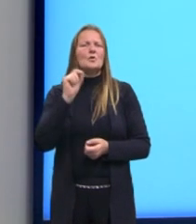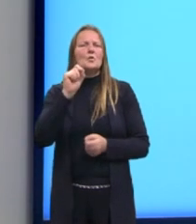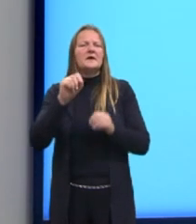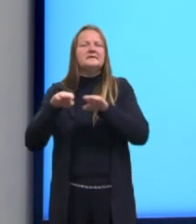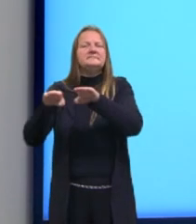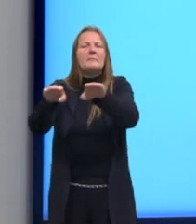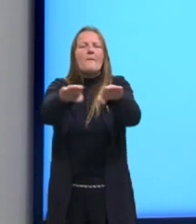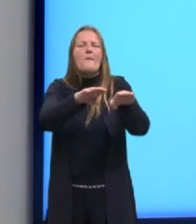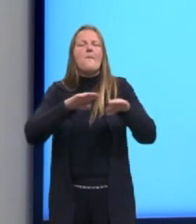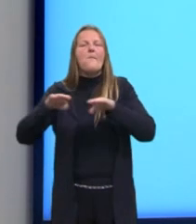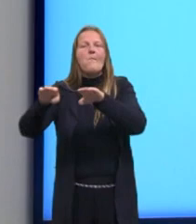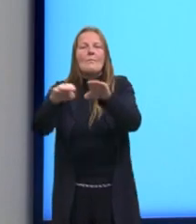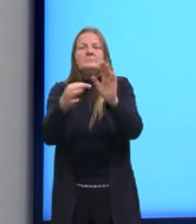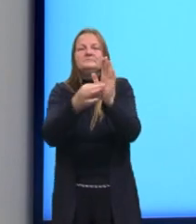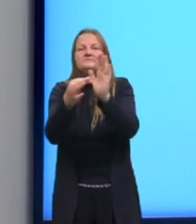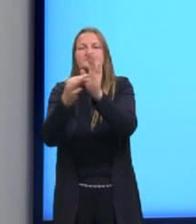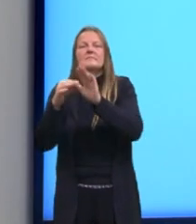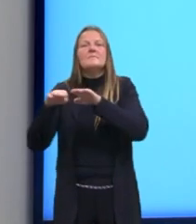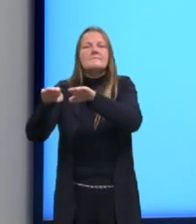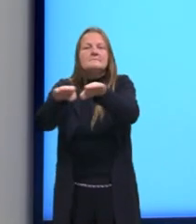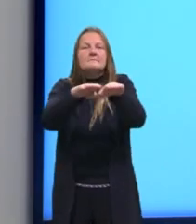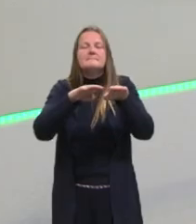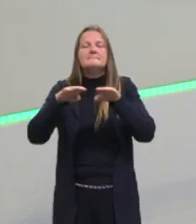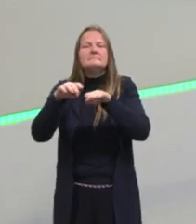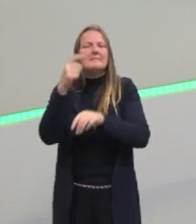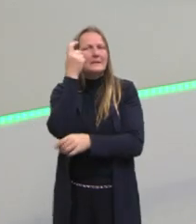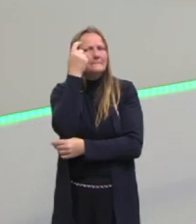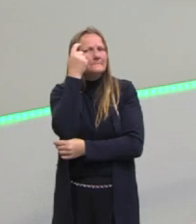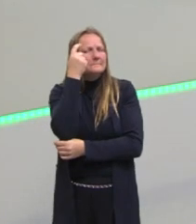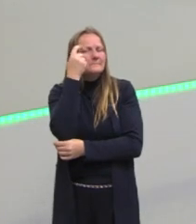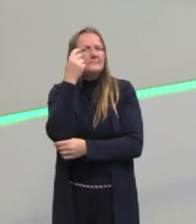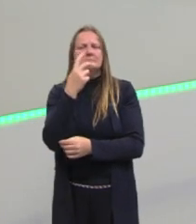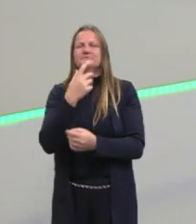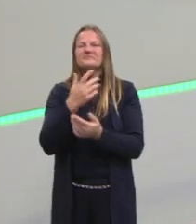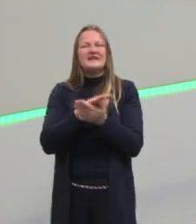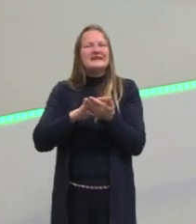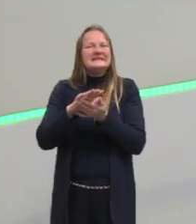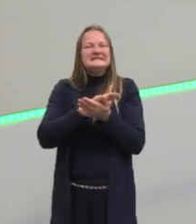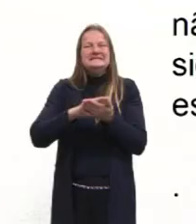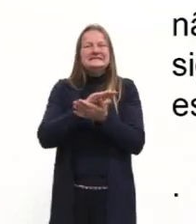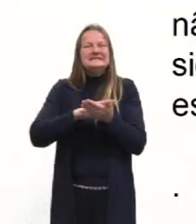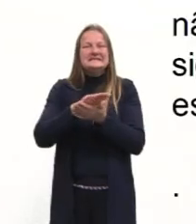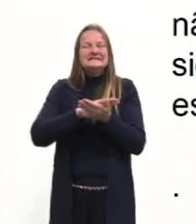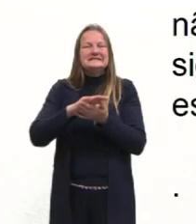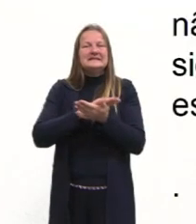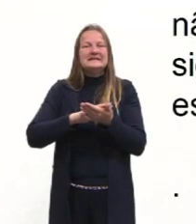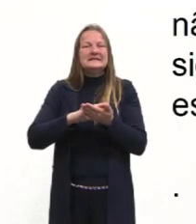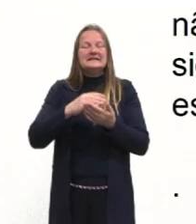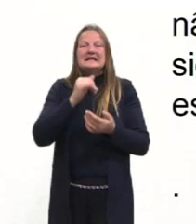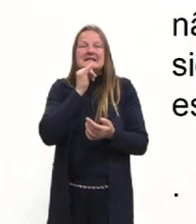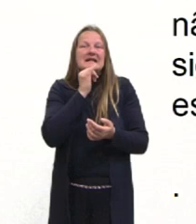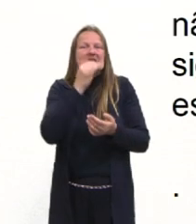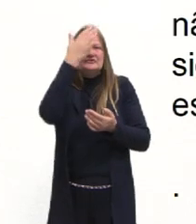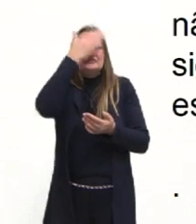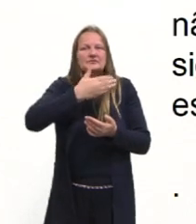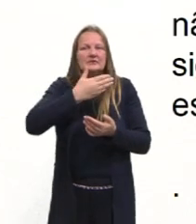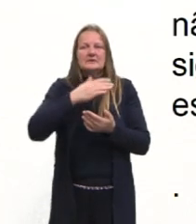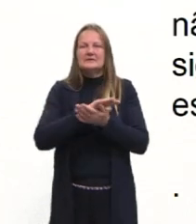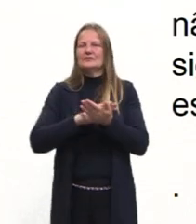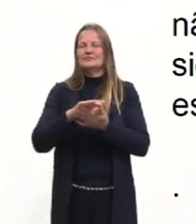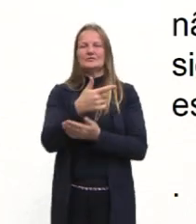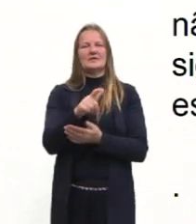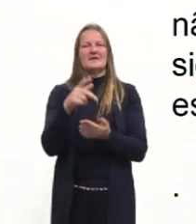senso comum? O senso comum é o tipo de pensamento que não foi testado. Ele não